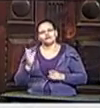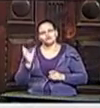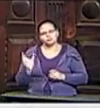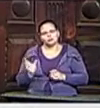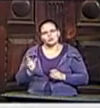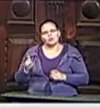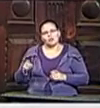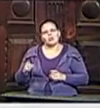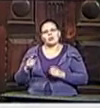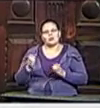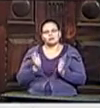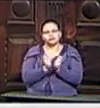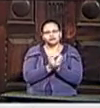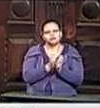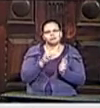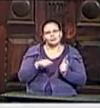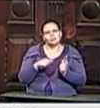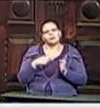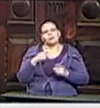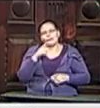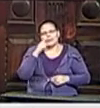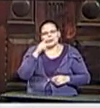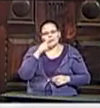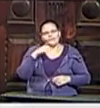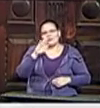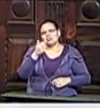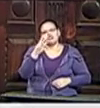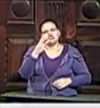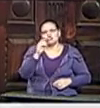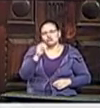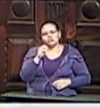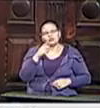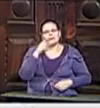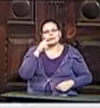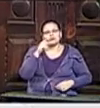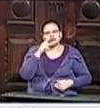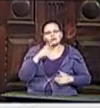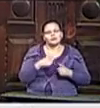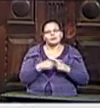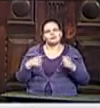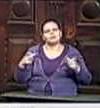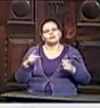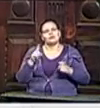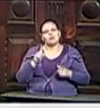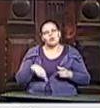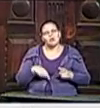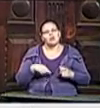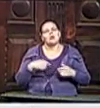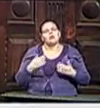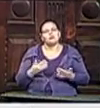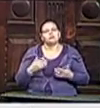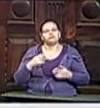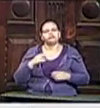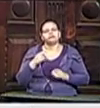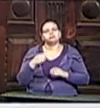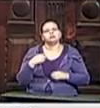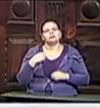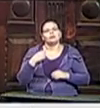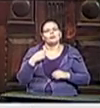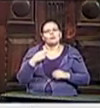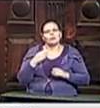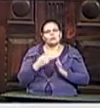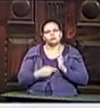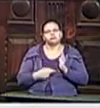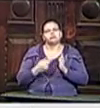geléia geral partidária mais de 30 partidos políticos boa parte deles lutando principalmente por recursos do fundo partidário